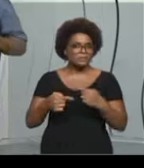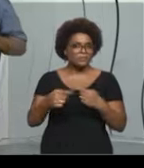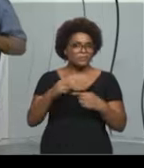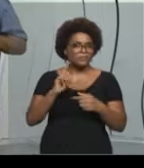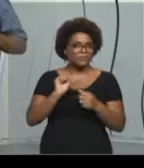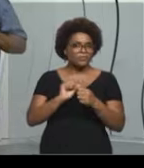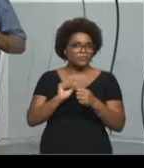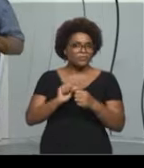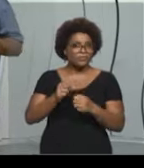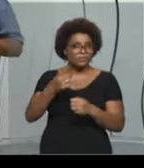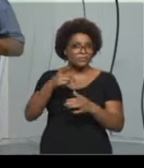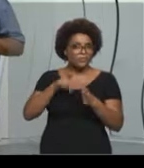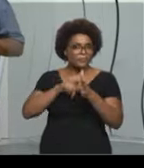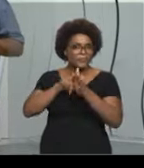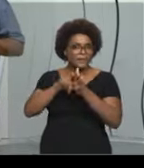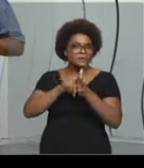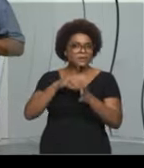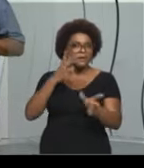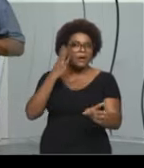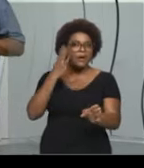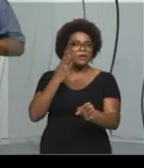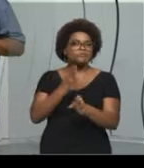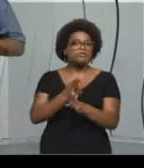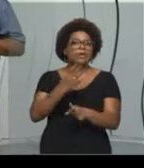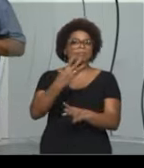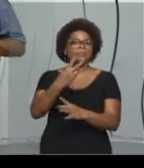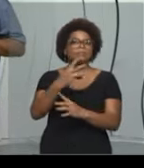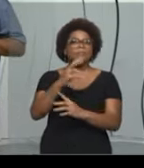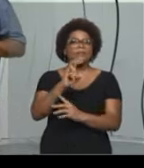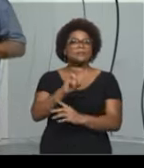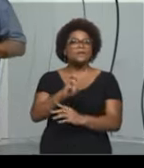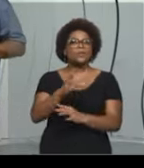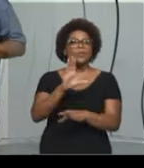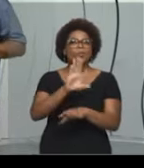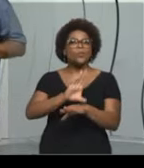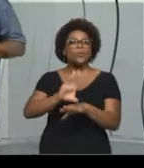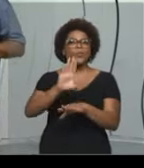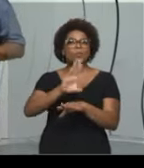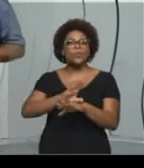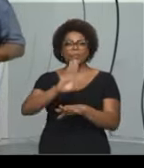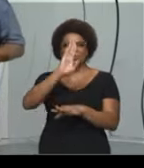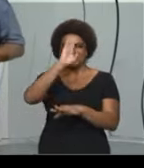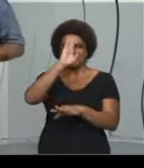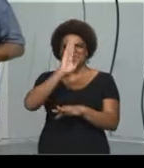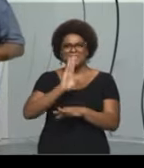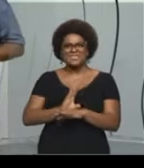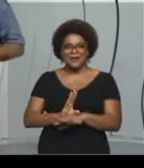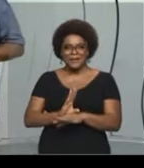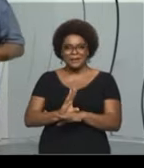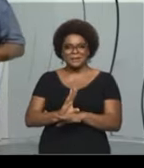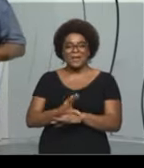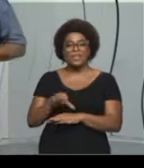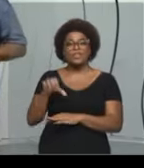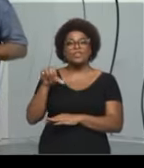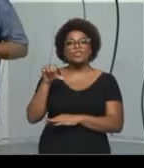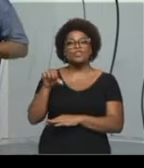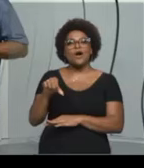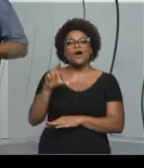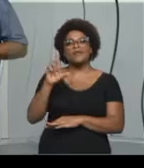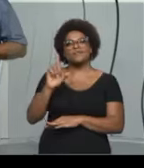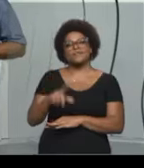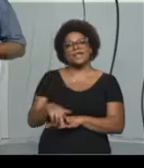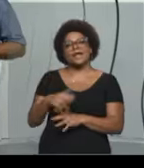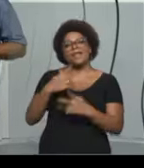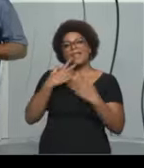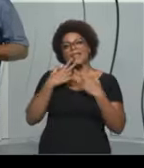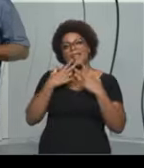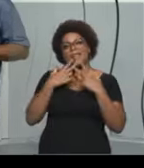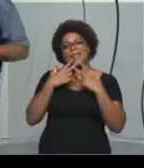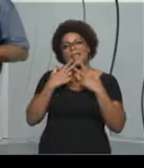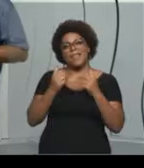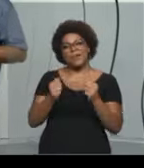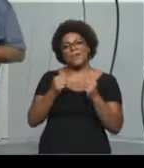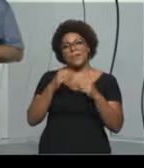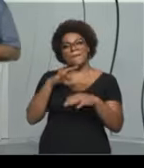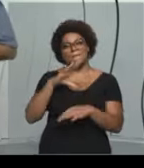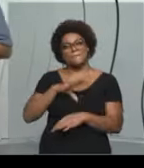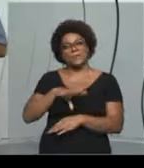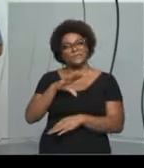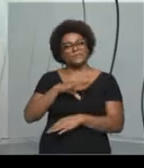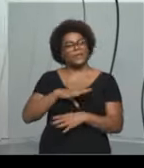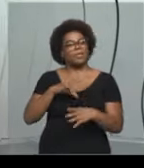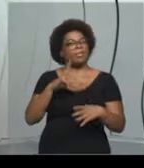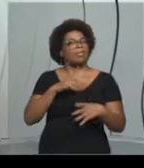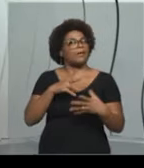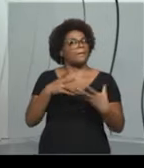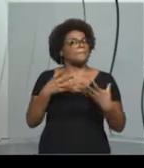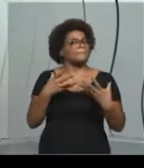descobri 35 cursos gratuitos, dos quais 9 em português. Então tem muito material se você